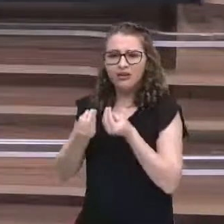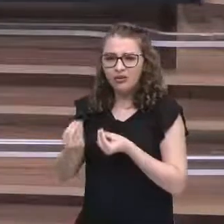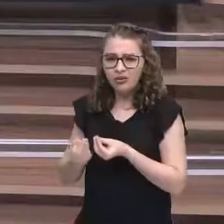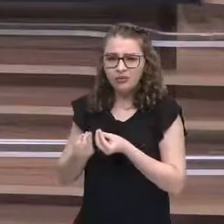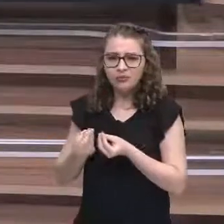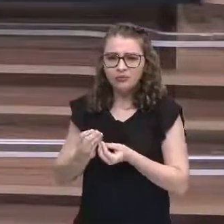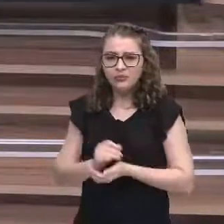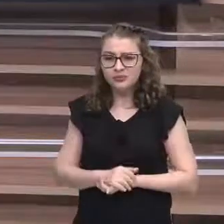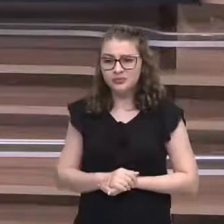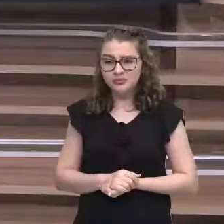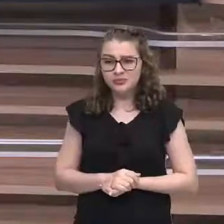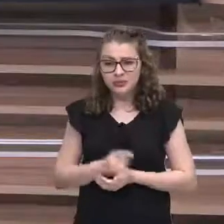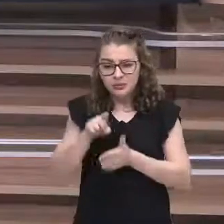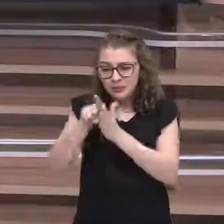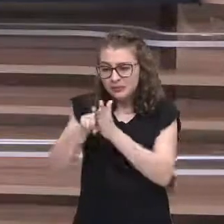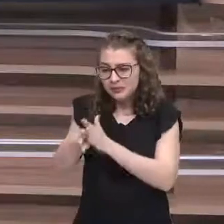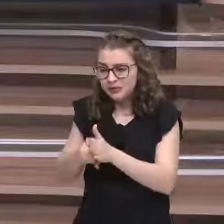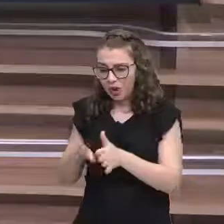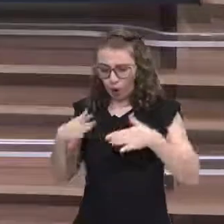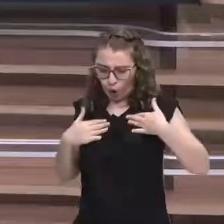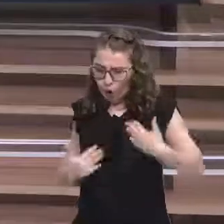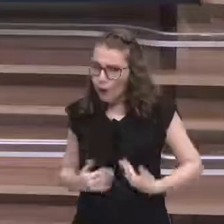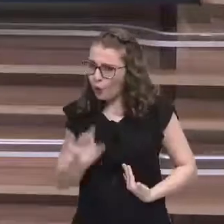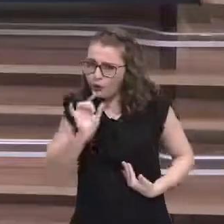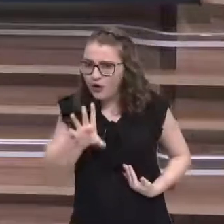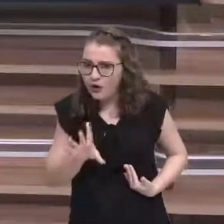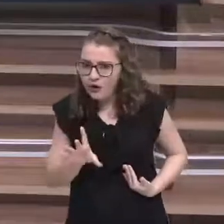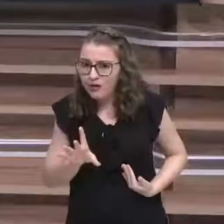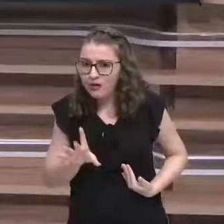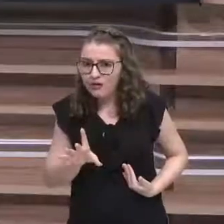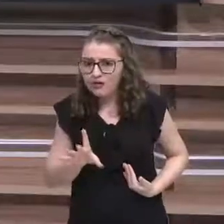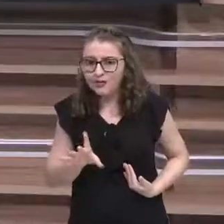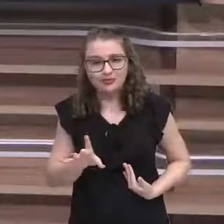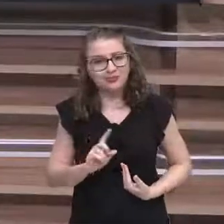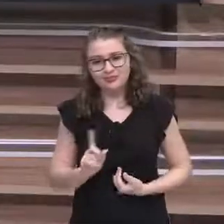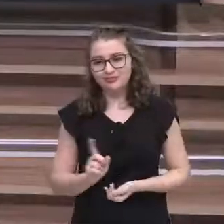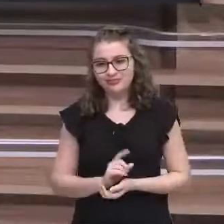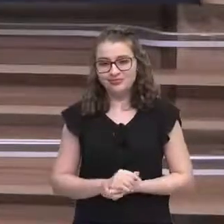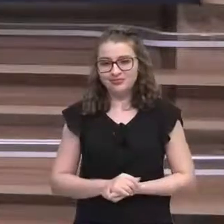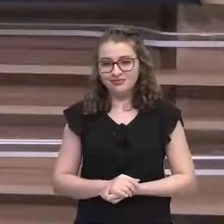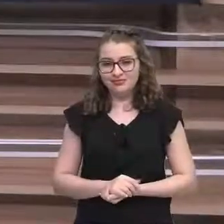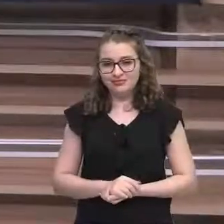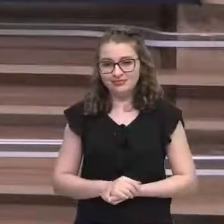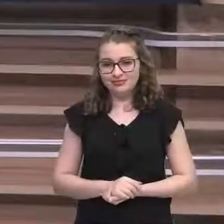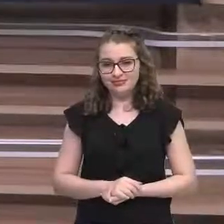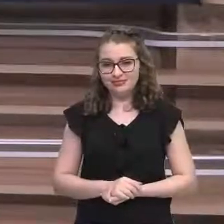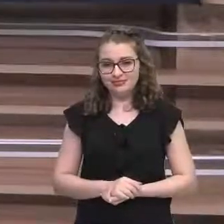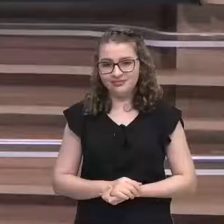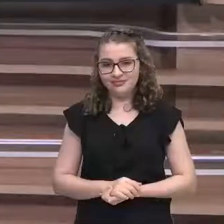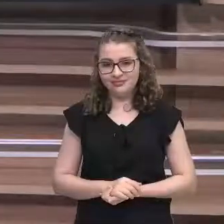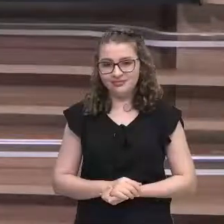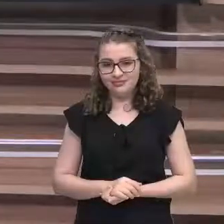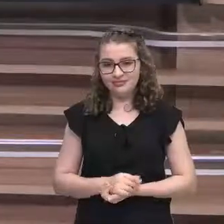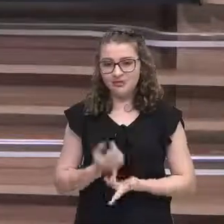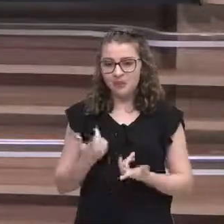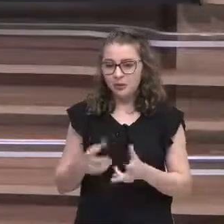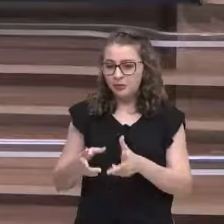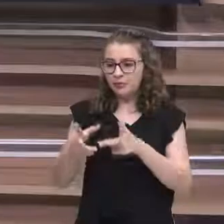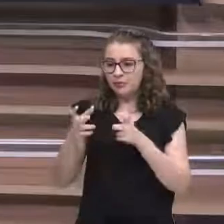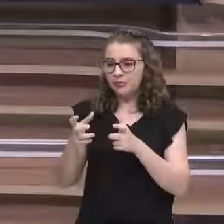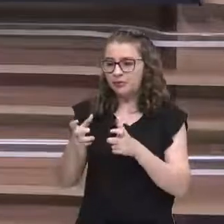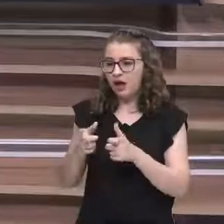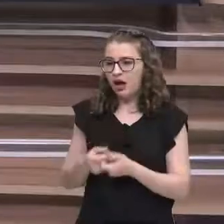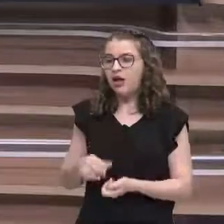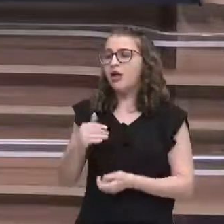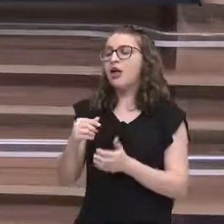né? Não é só o corpo, né? Não é só o corpo. Não é só diagnosticar, ele morreu de uma